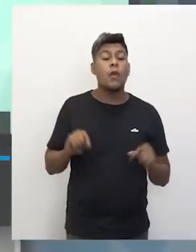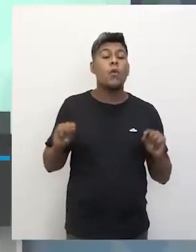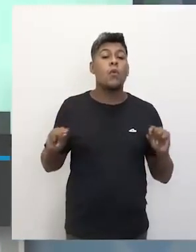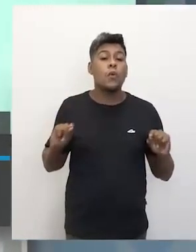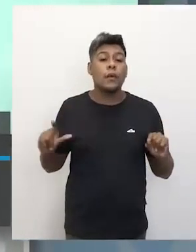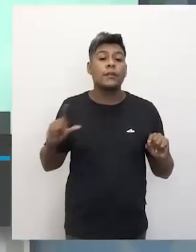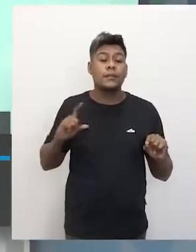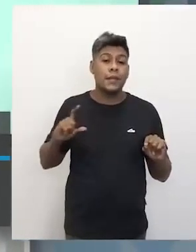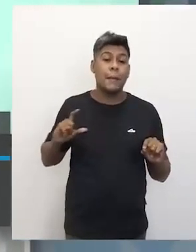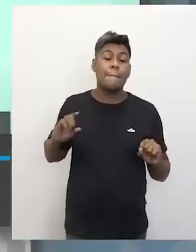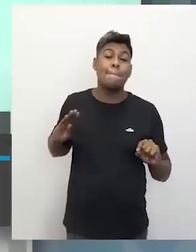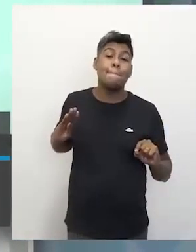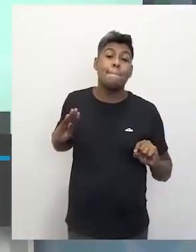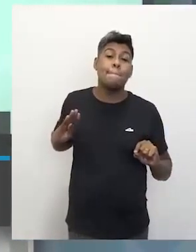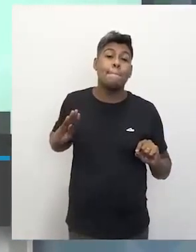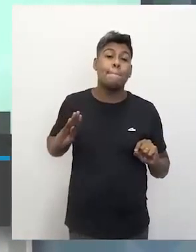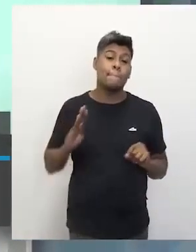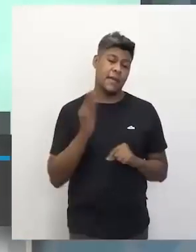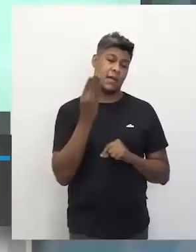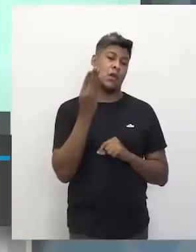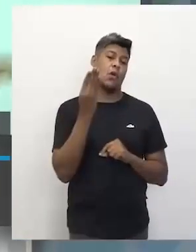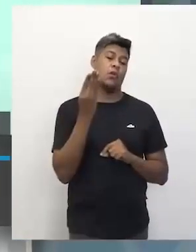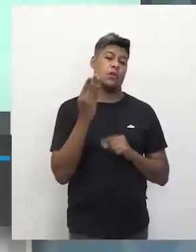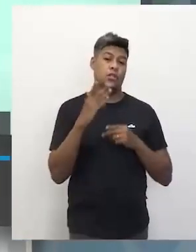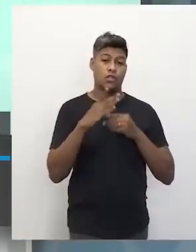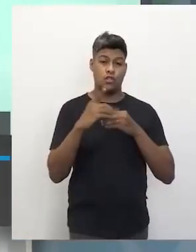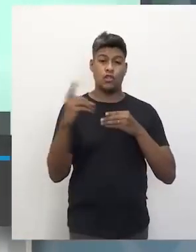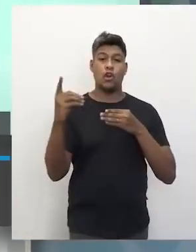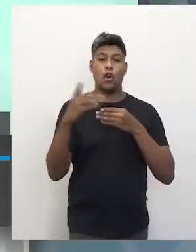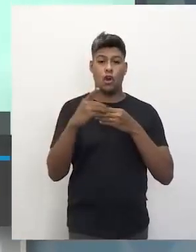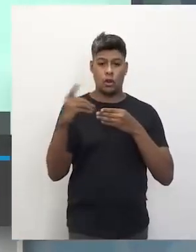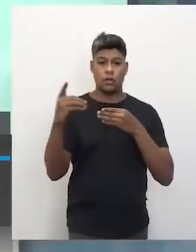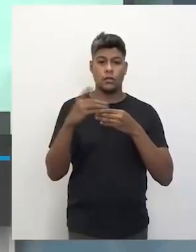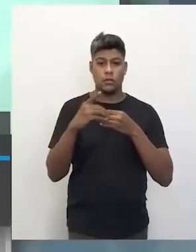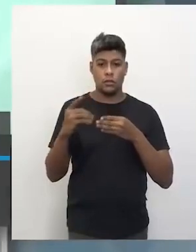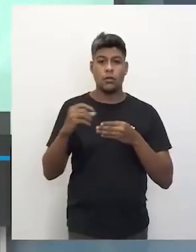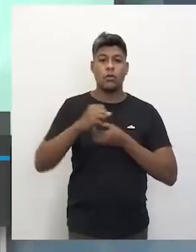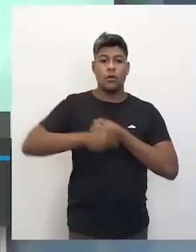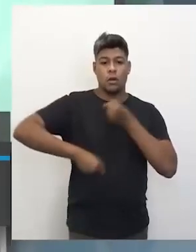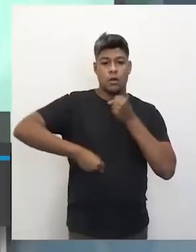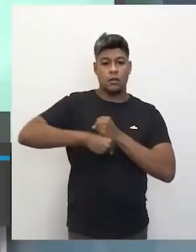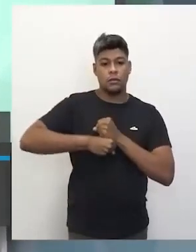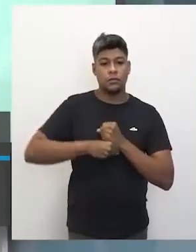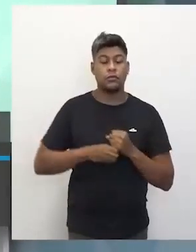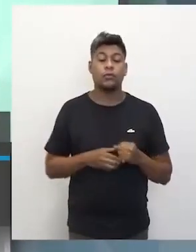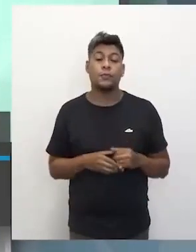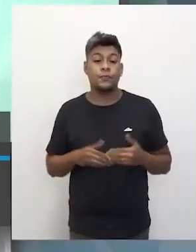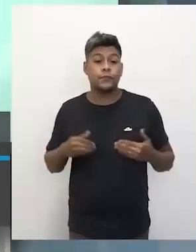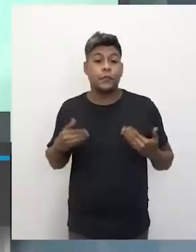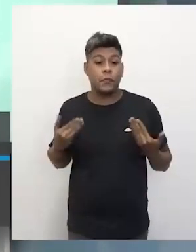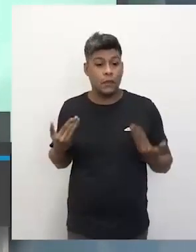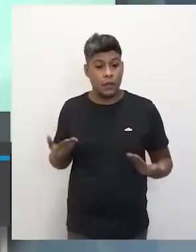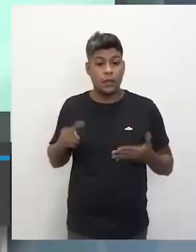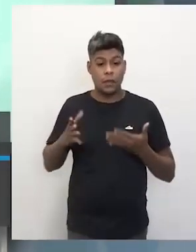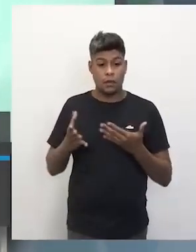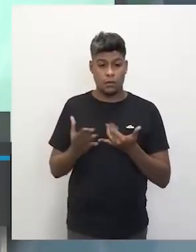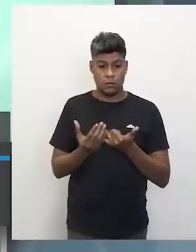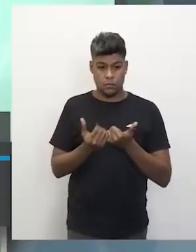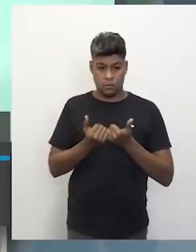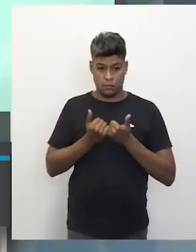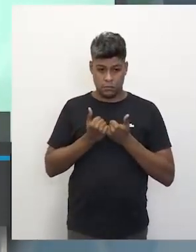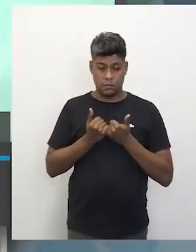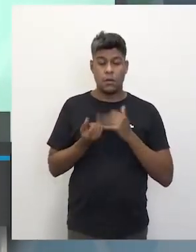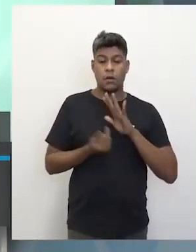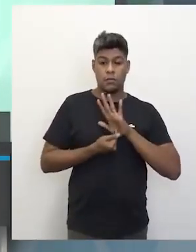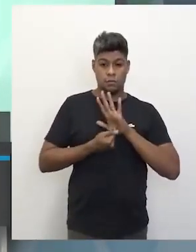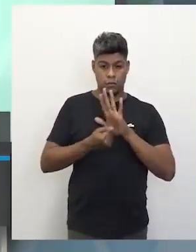gera bilhões de dólares aí por ano, tá? Então, gente, o patrimônio artístico, como eu mostrei para vocês,